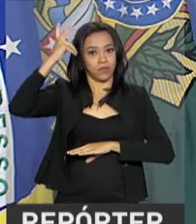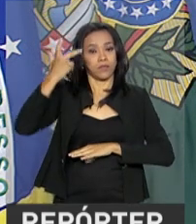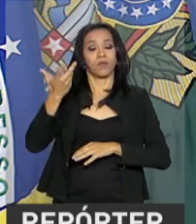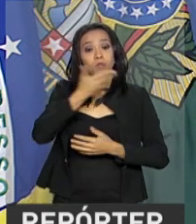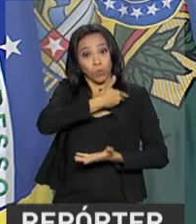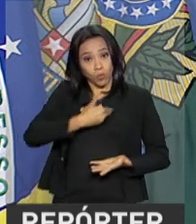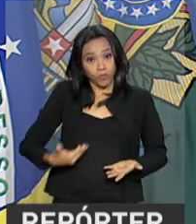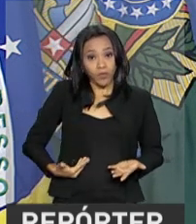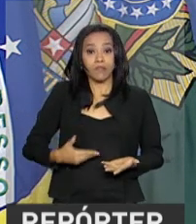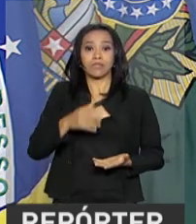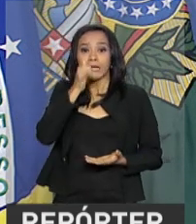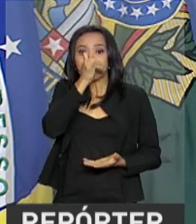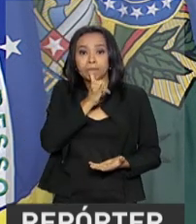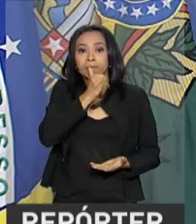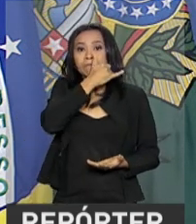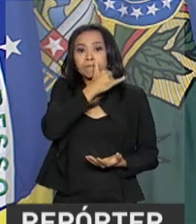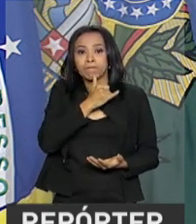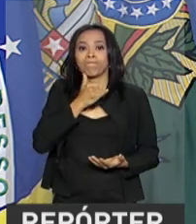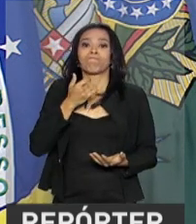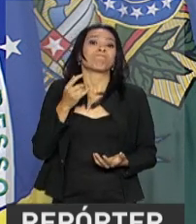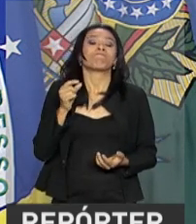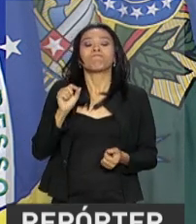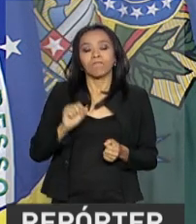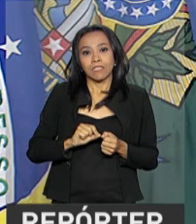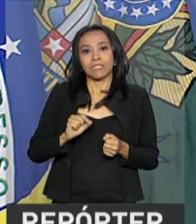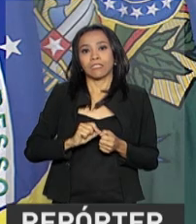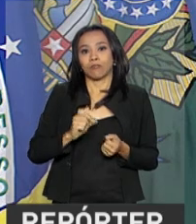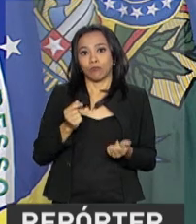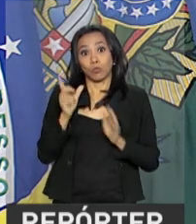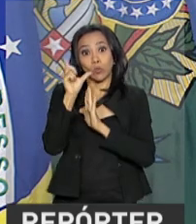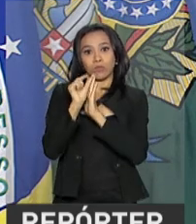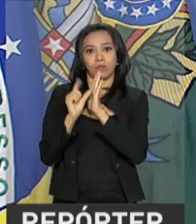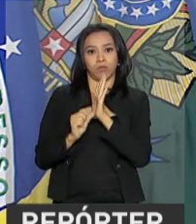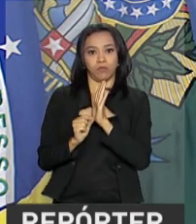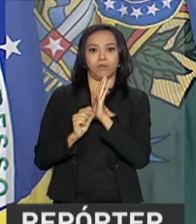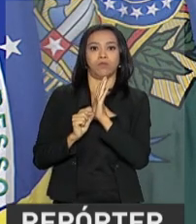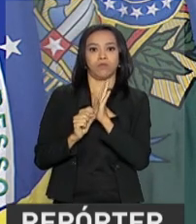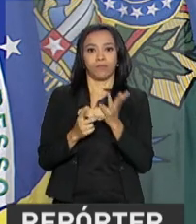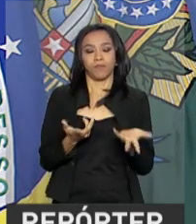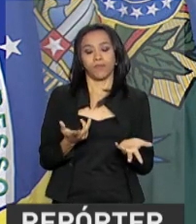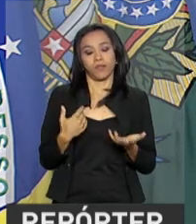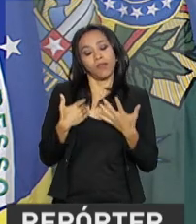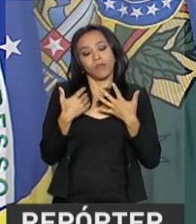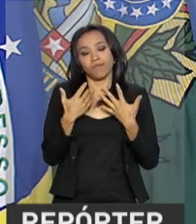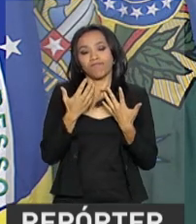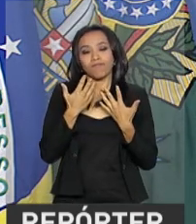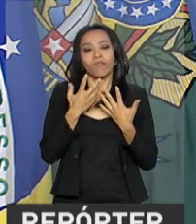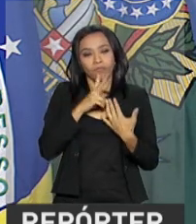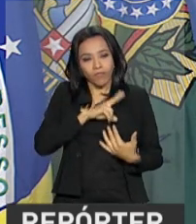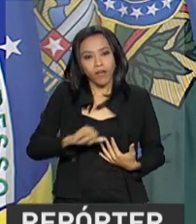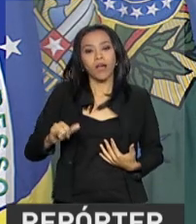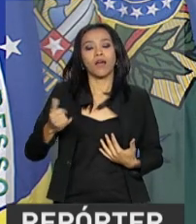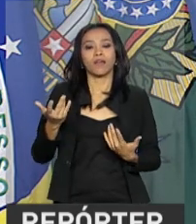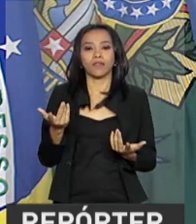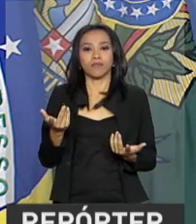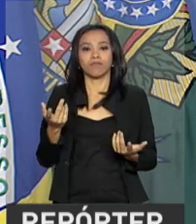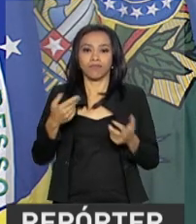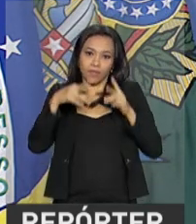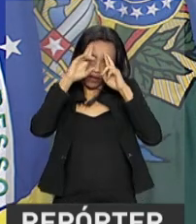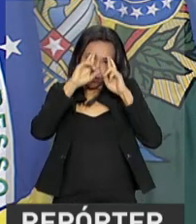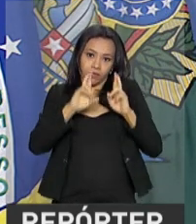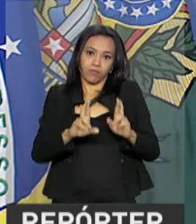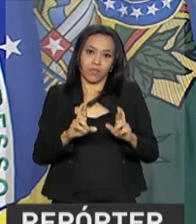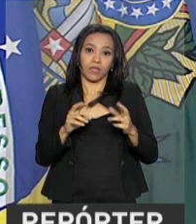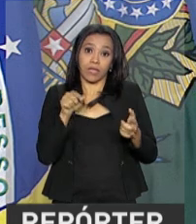os sacrifícios no orçamento e naturalmente honrará essa diferença de